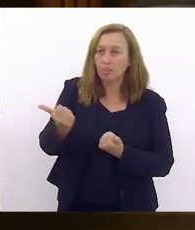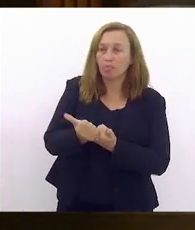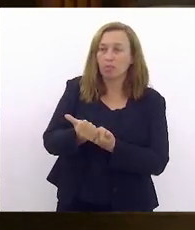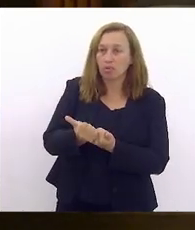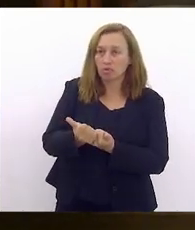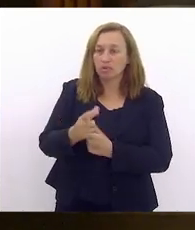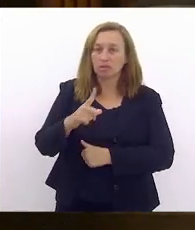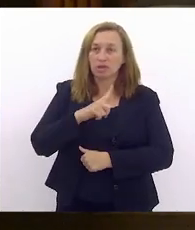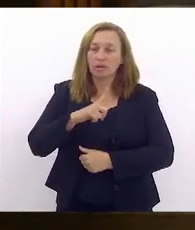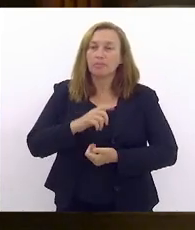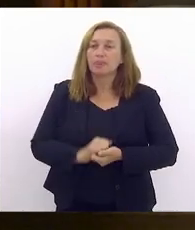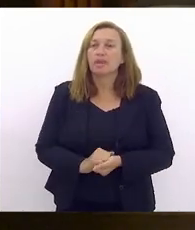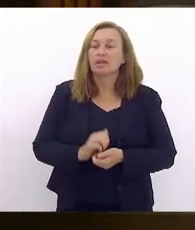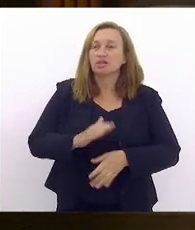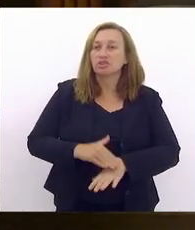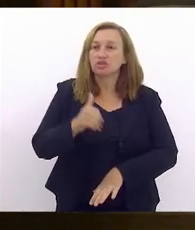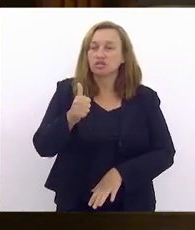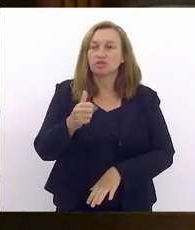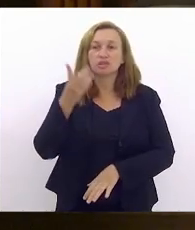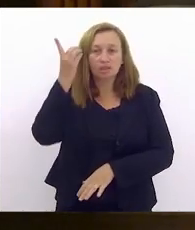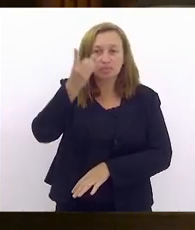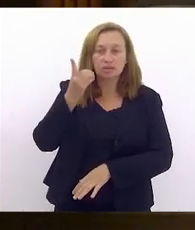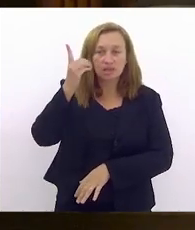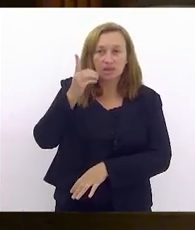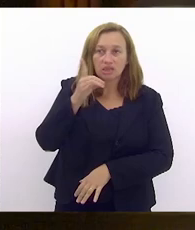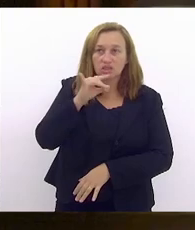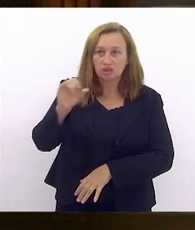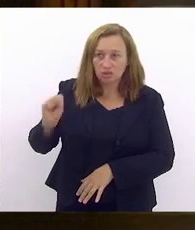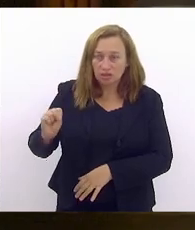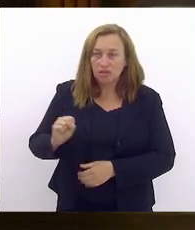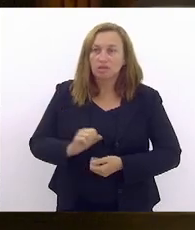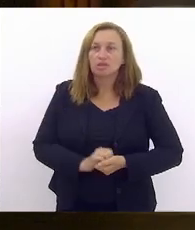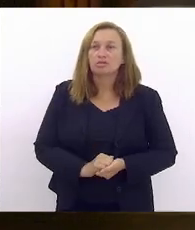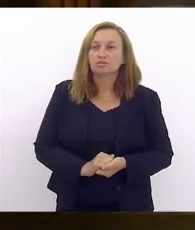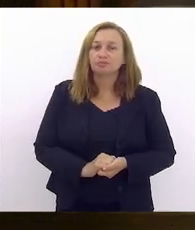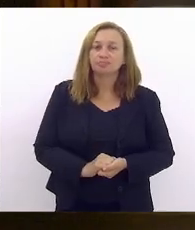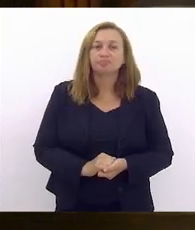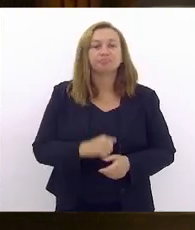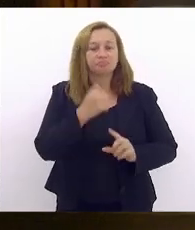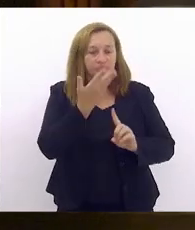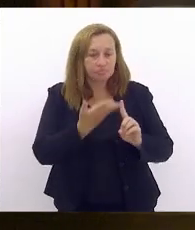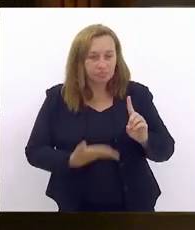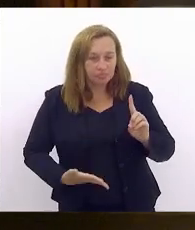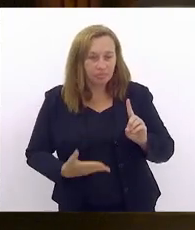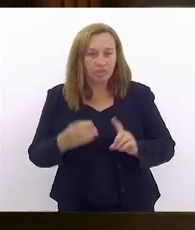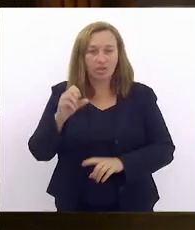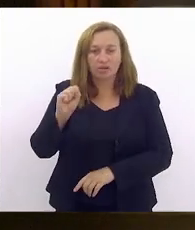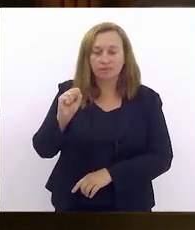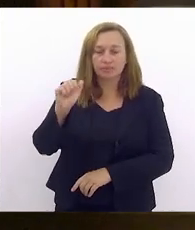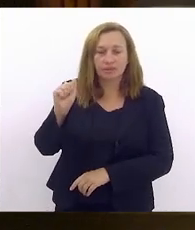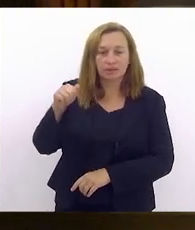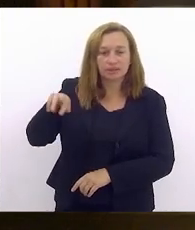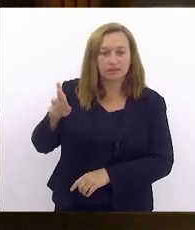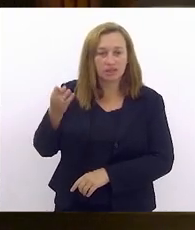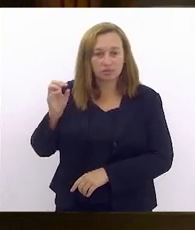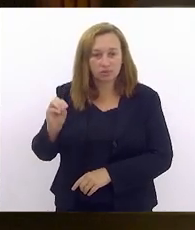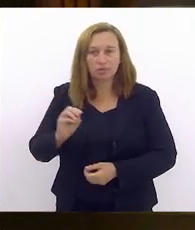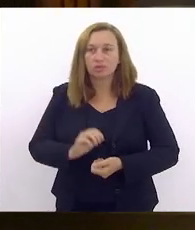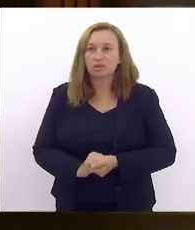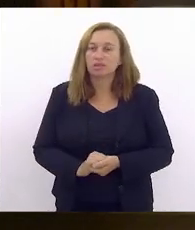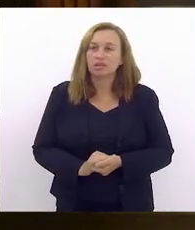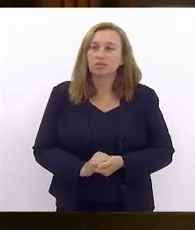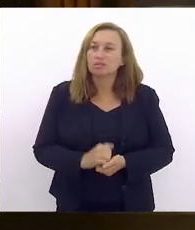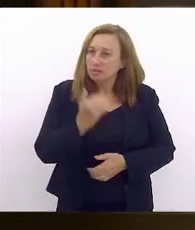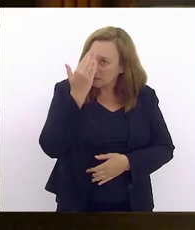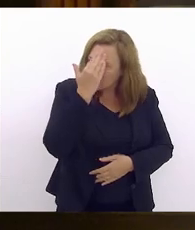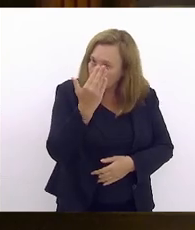mais digno, deputado Dionísio, essa homenagem ao Sandro e gratidão